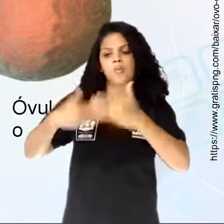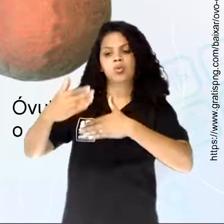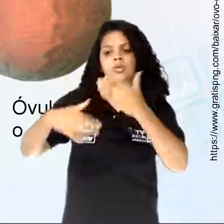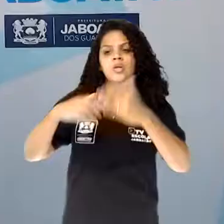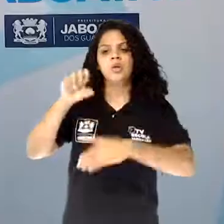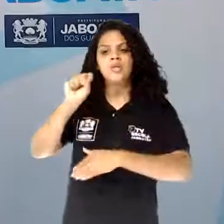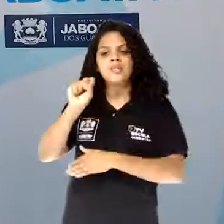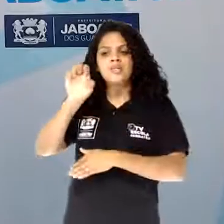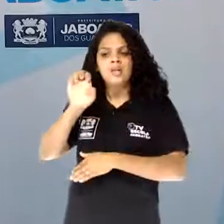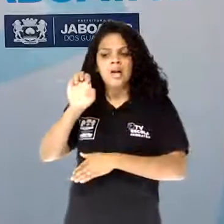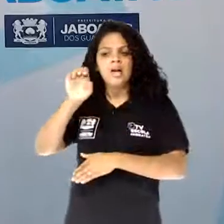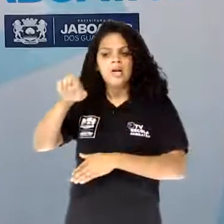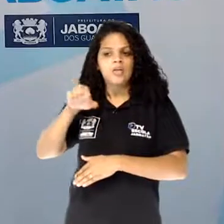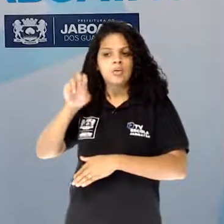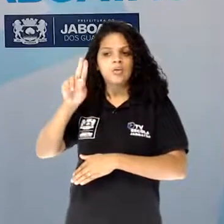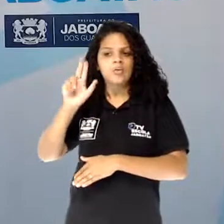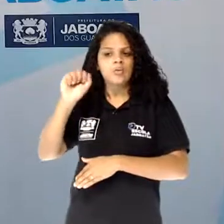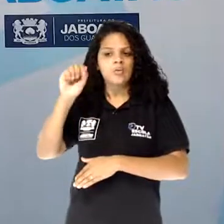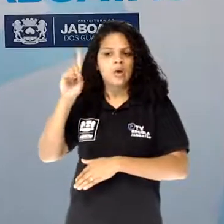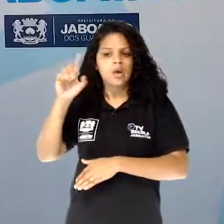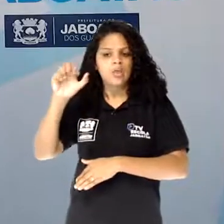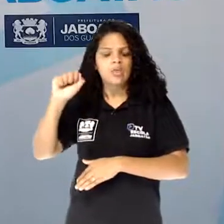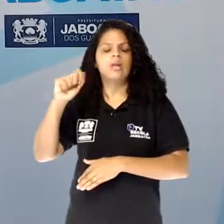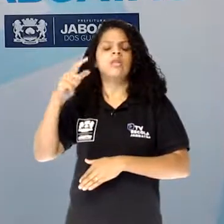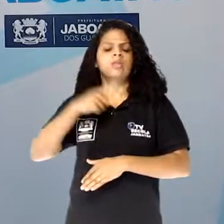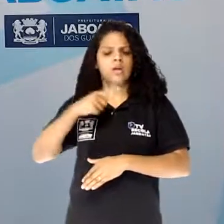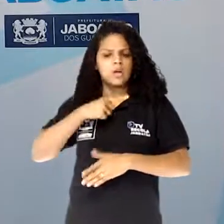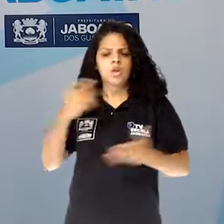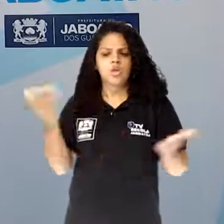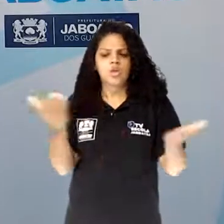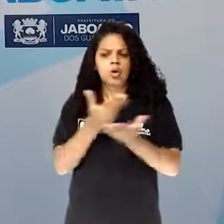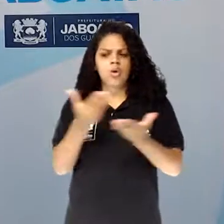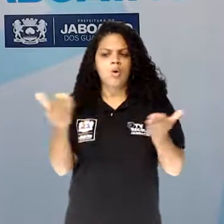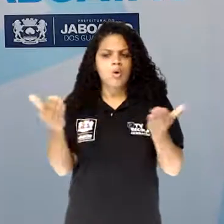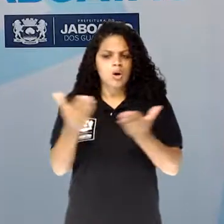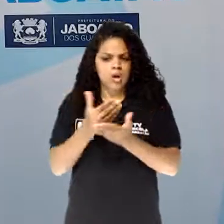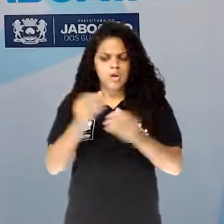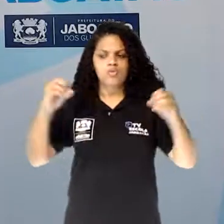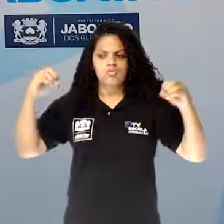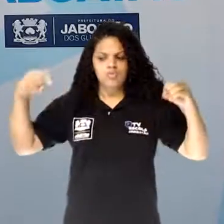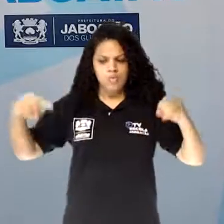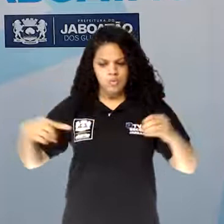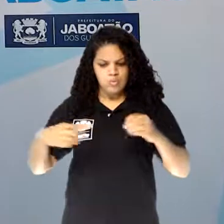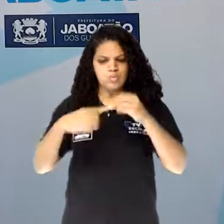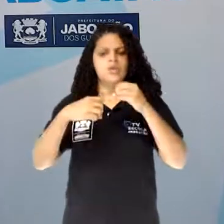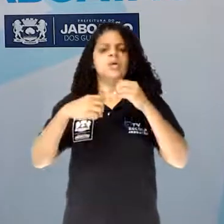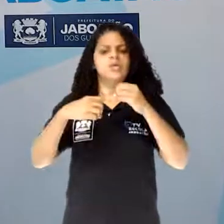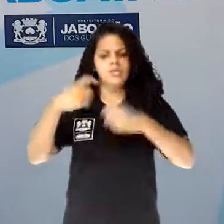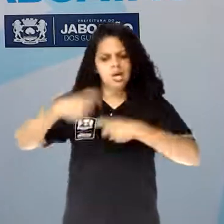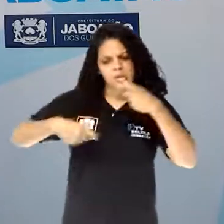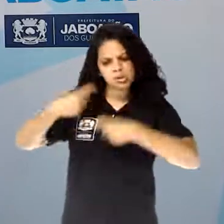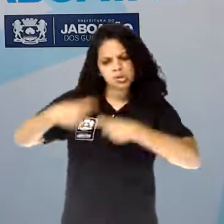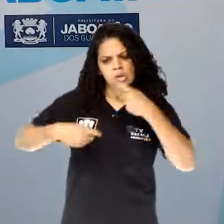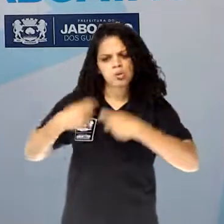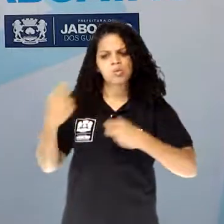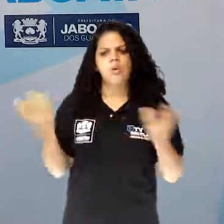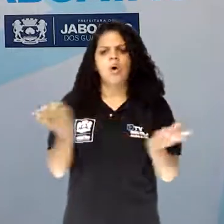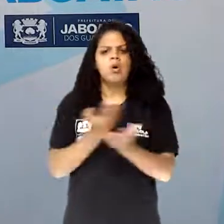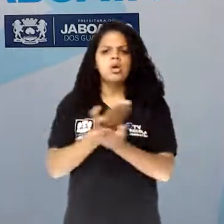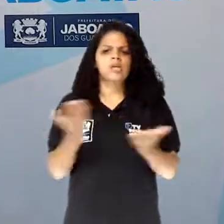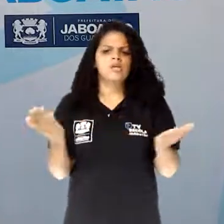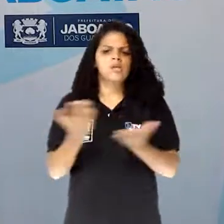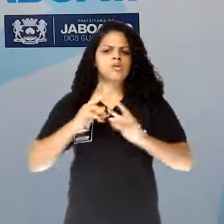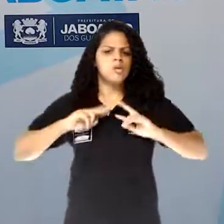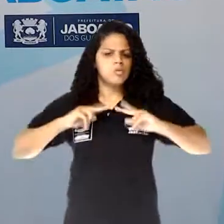há troca de gametas, há relação sexual entre seres humanos para que haja reprodução, ou seja, para que haja